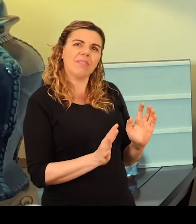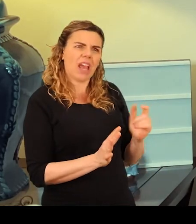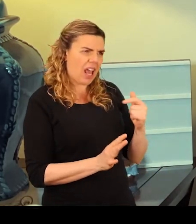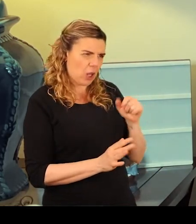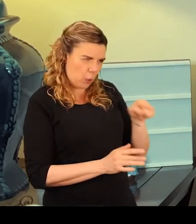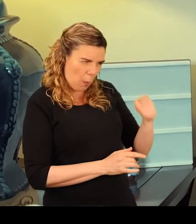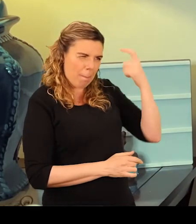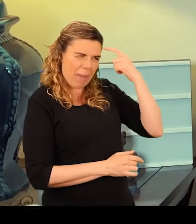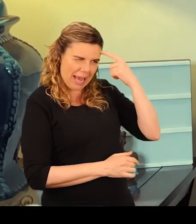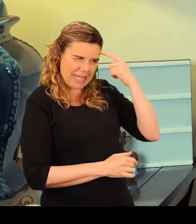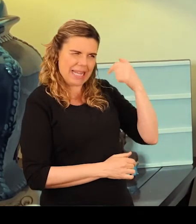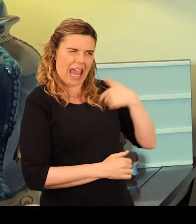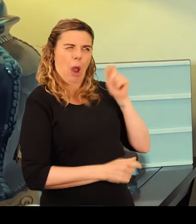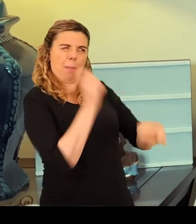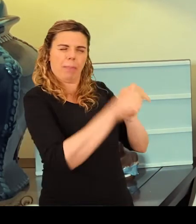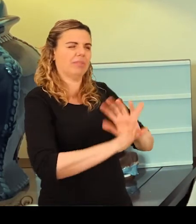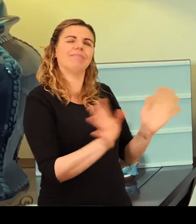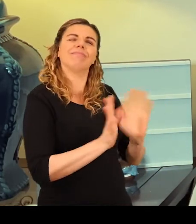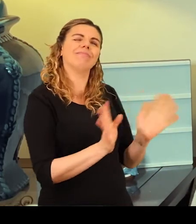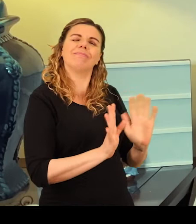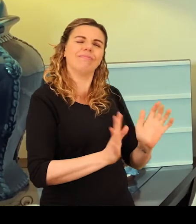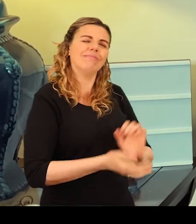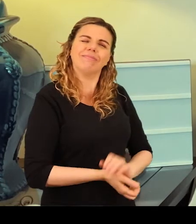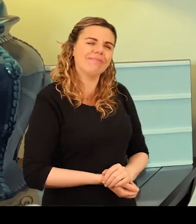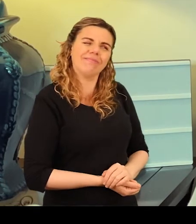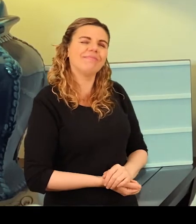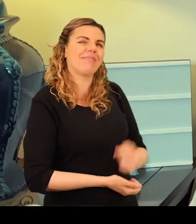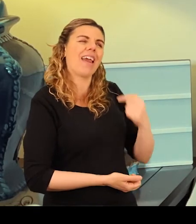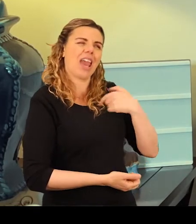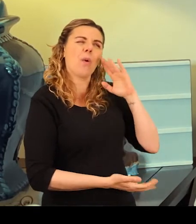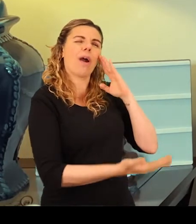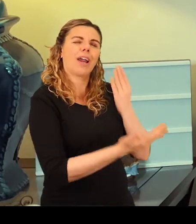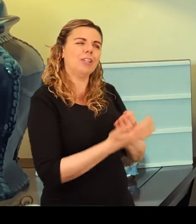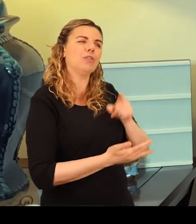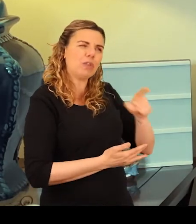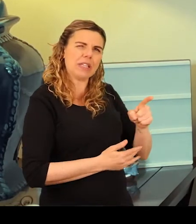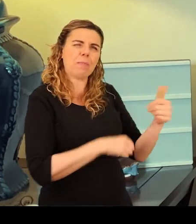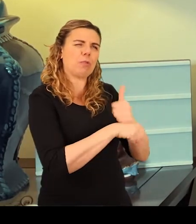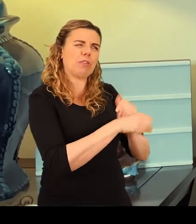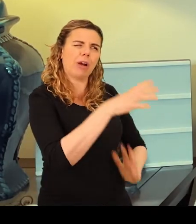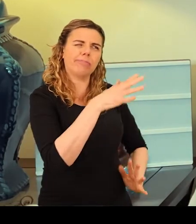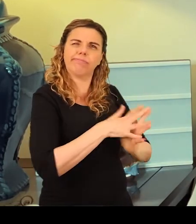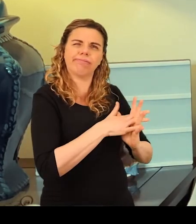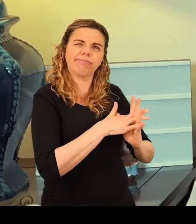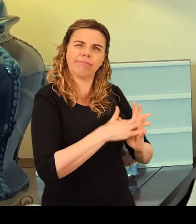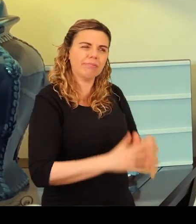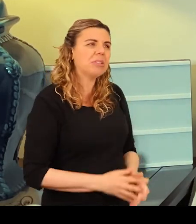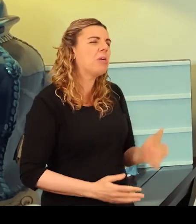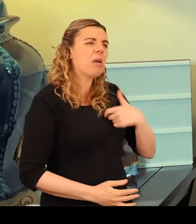indicador à frente. Eu não vou falar isso tudo que você deve estar esperando que eu fale pra você, não. Eu acho você uma baita